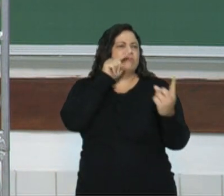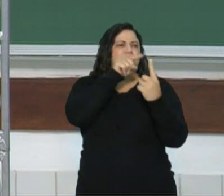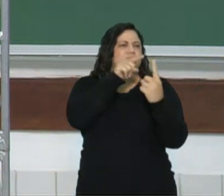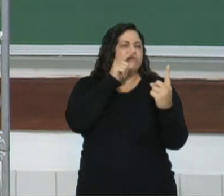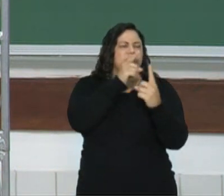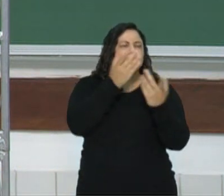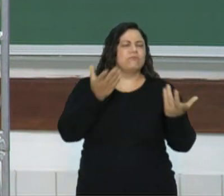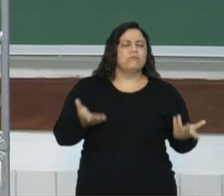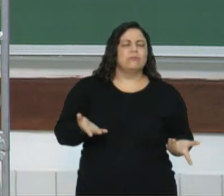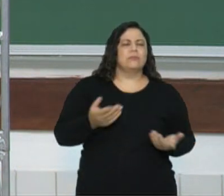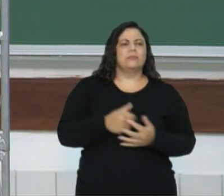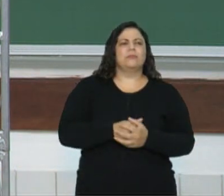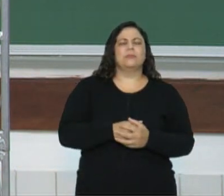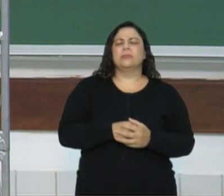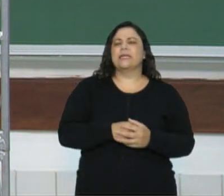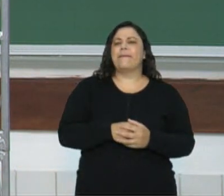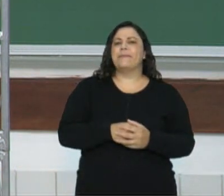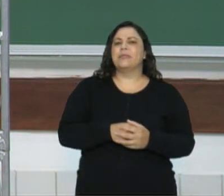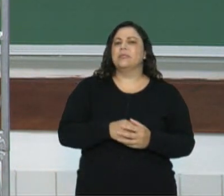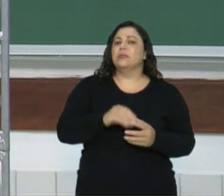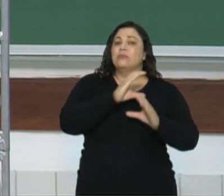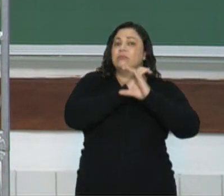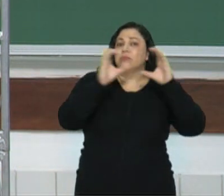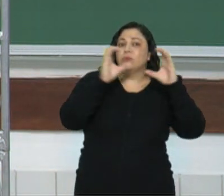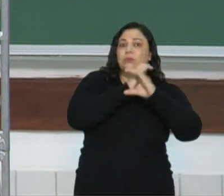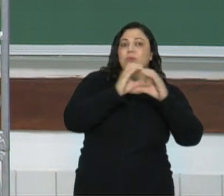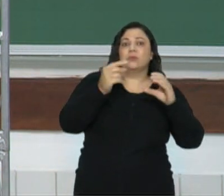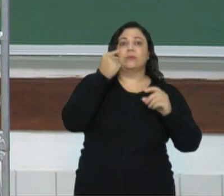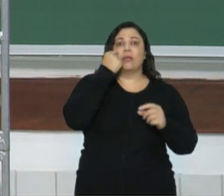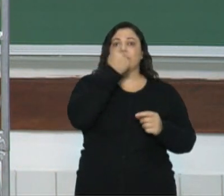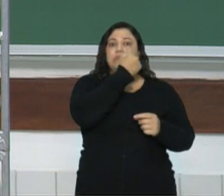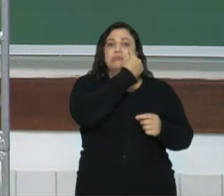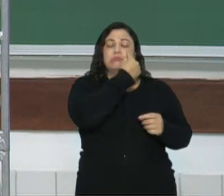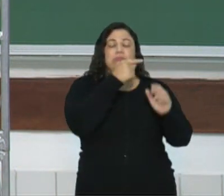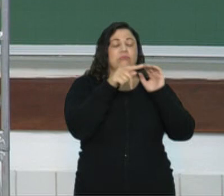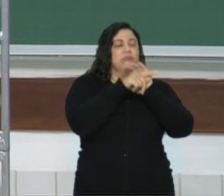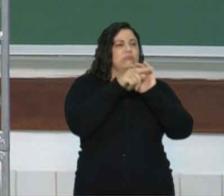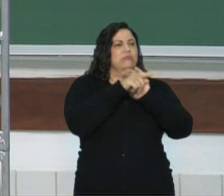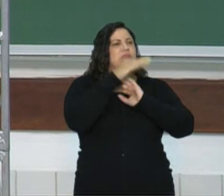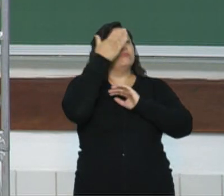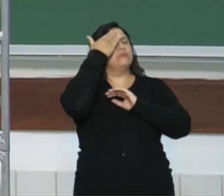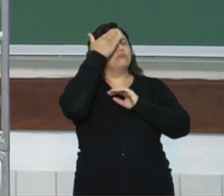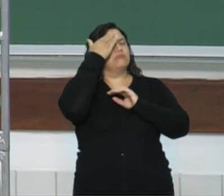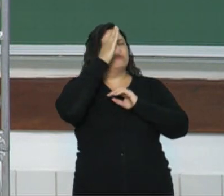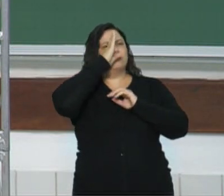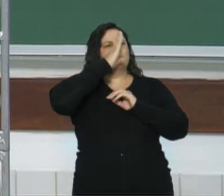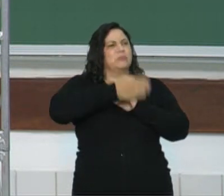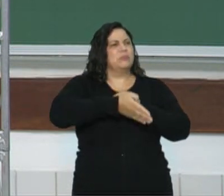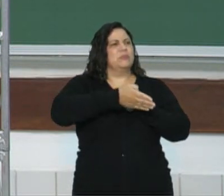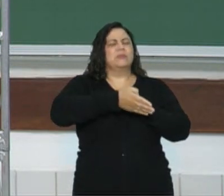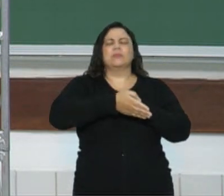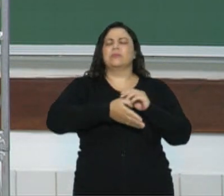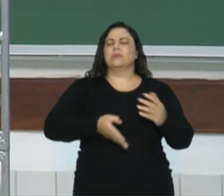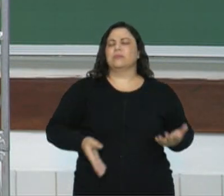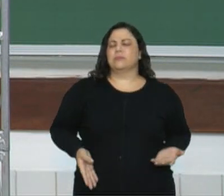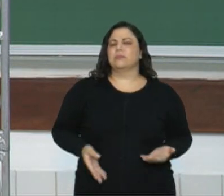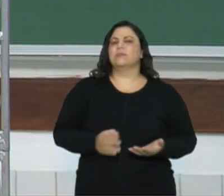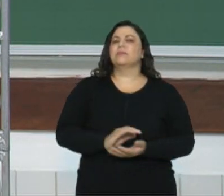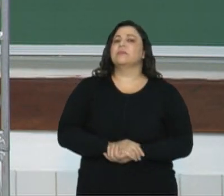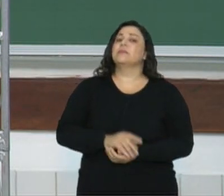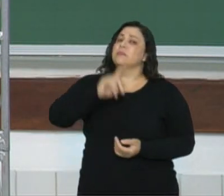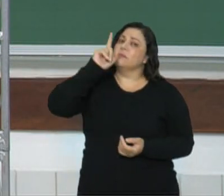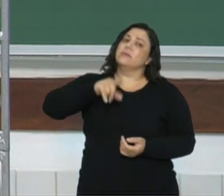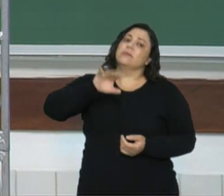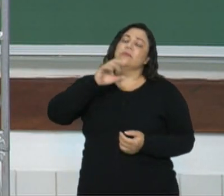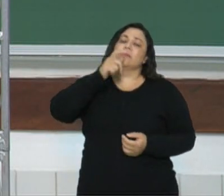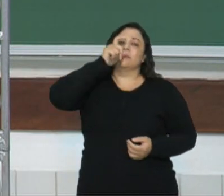cor. Então você não pode confiar na tua visão para saber diretamente as coisas. Então é isso